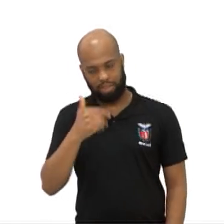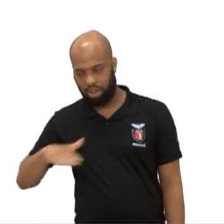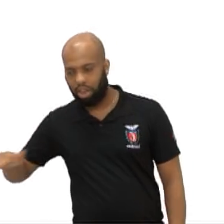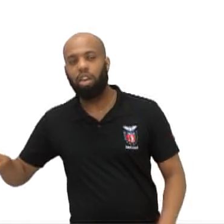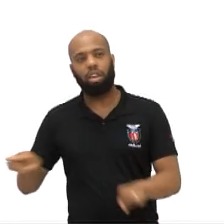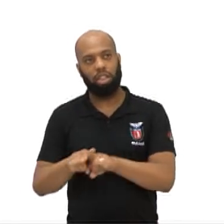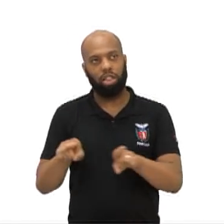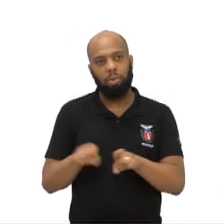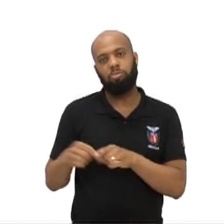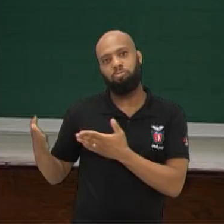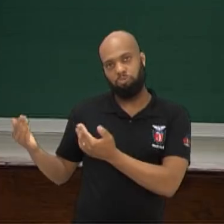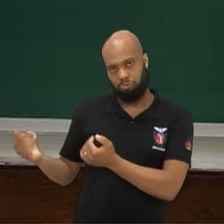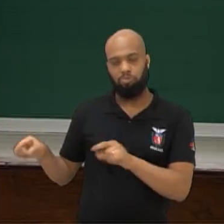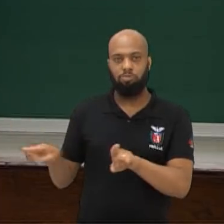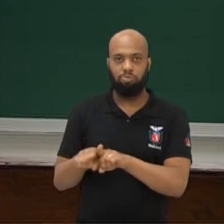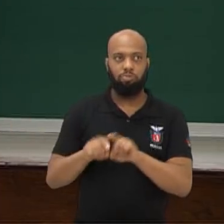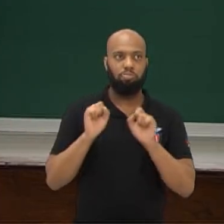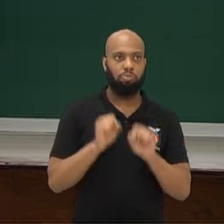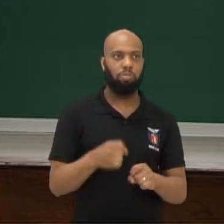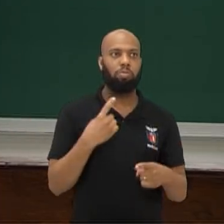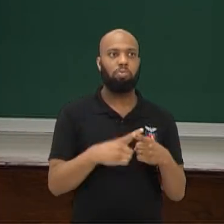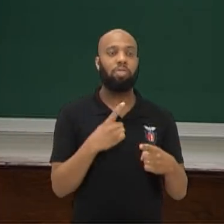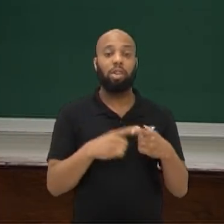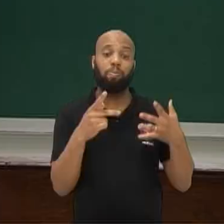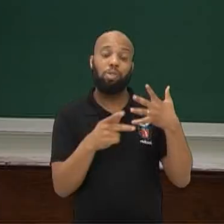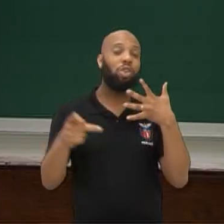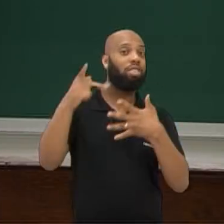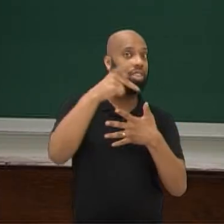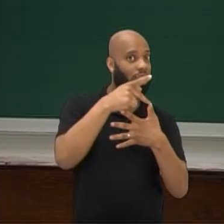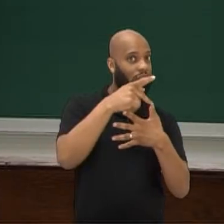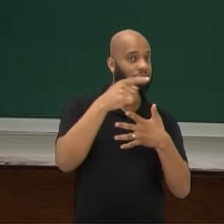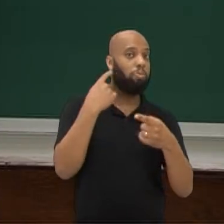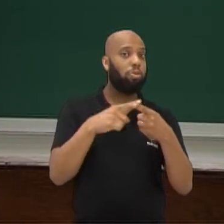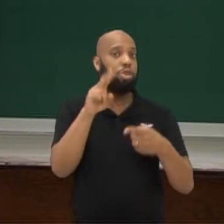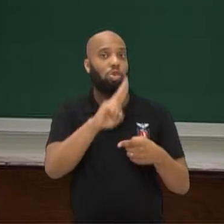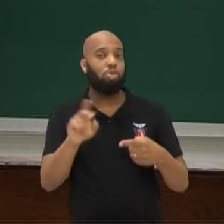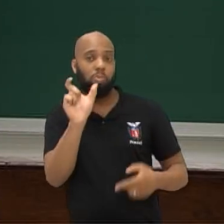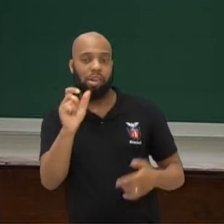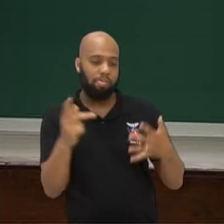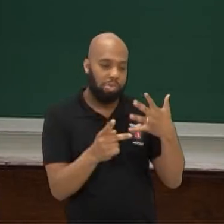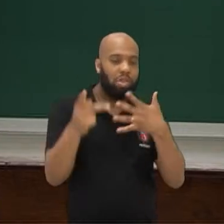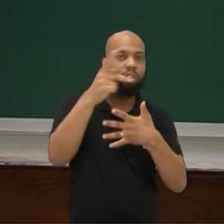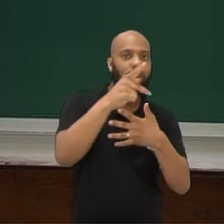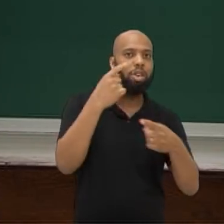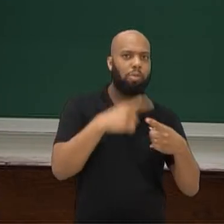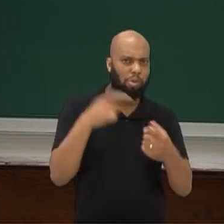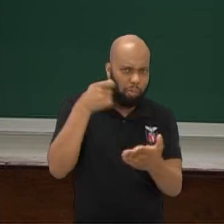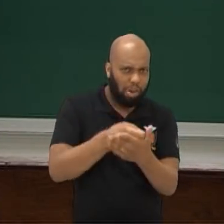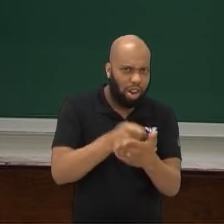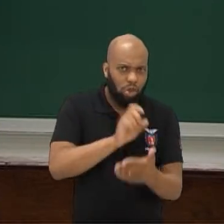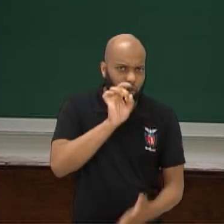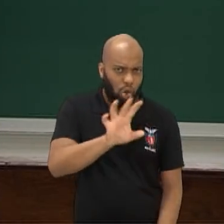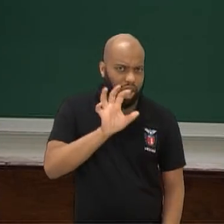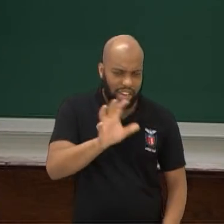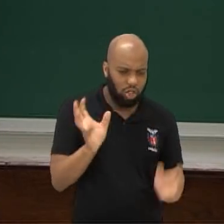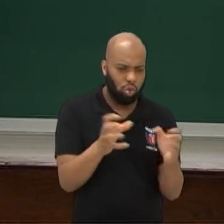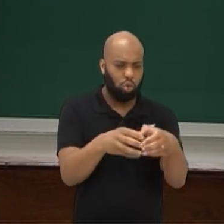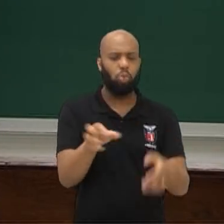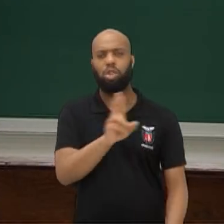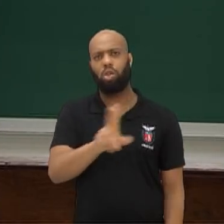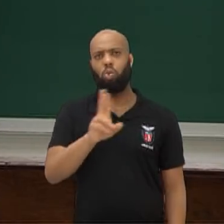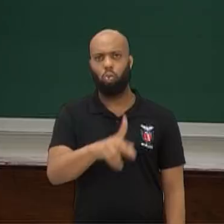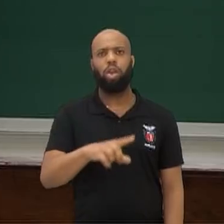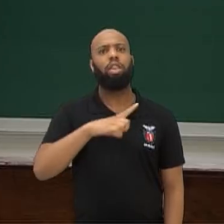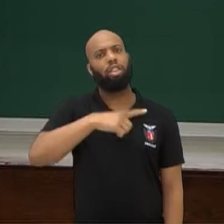infanto-juvenis, acertou, né? Por que a palavra prioritariamente foi utilizada aqui? Porque não obrigatoriamente, né,